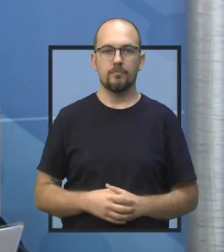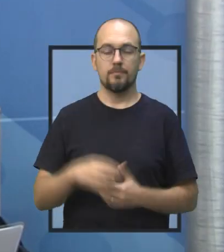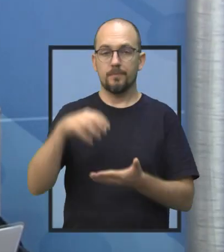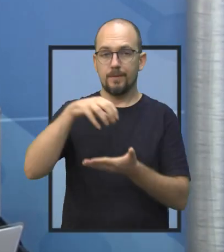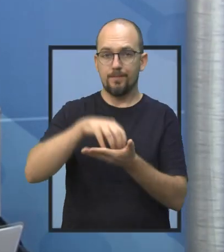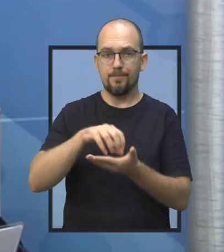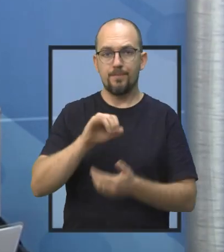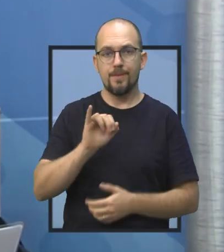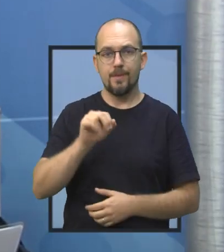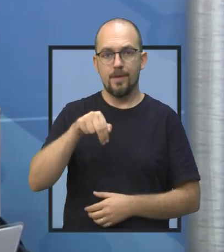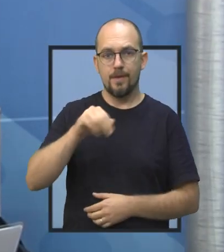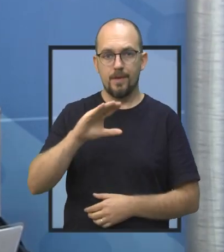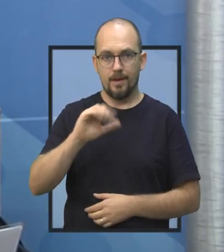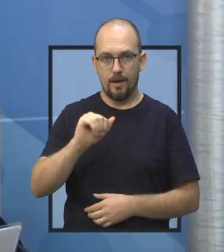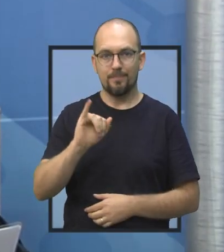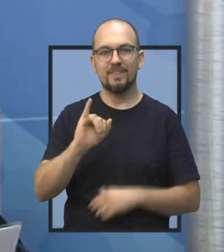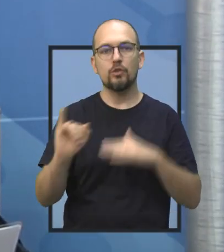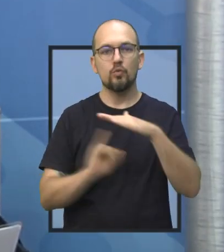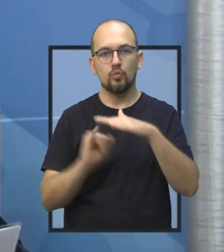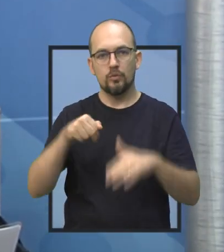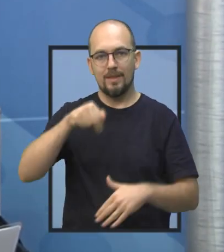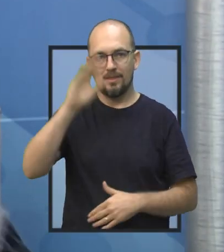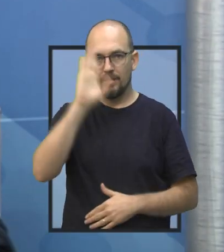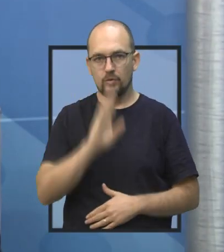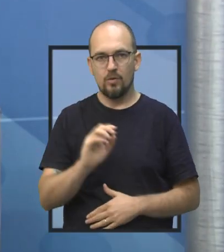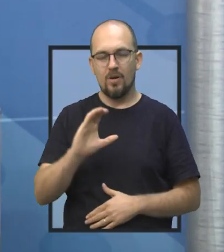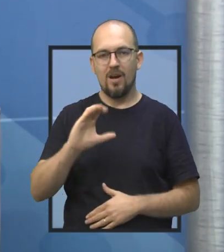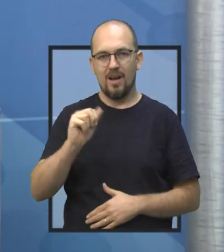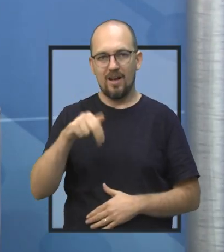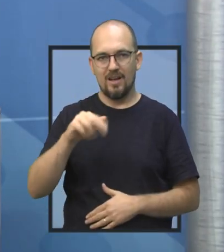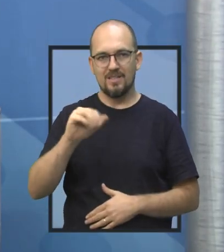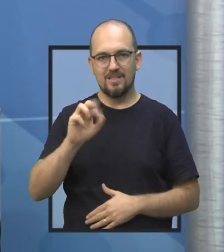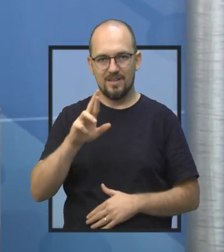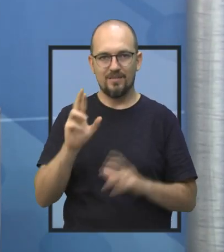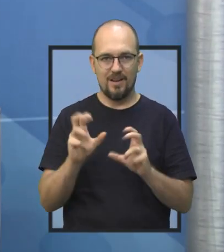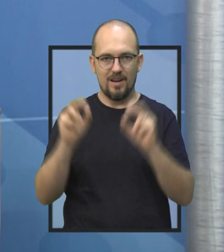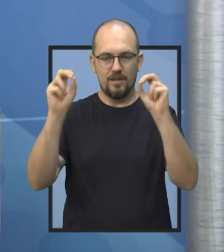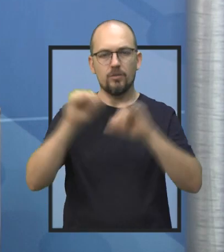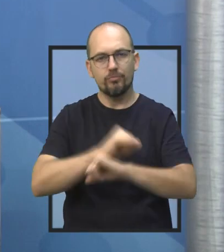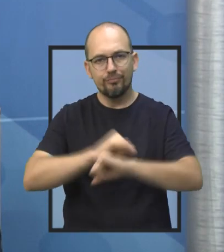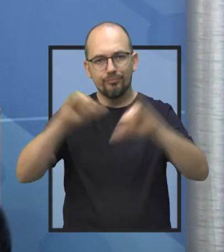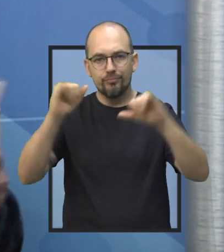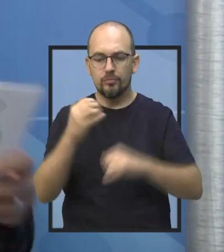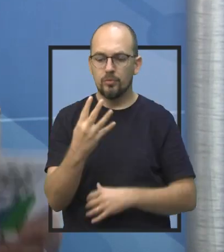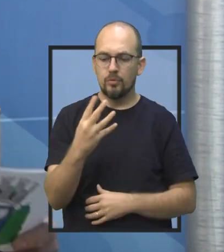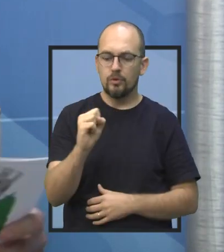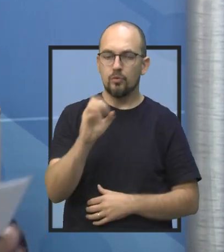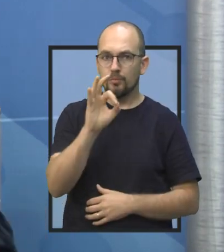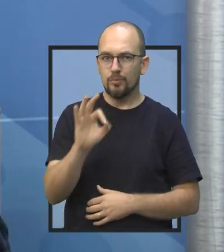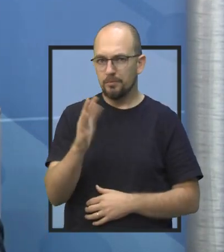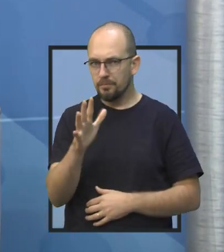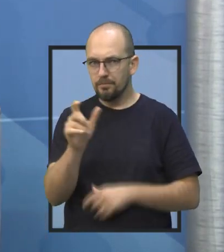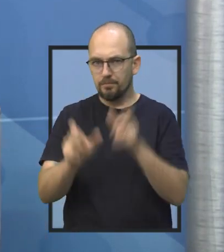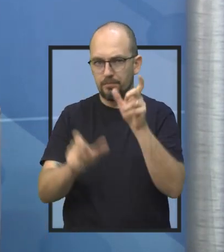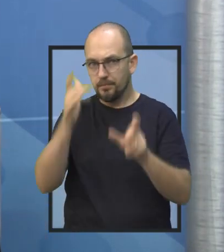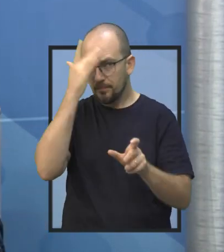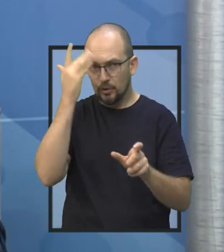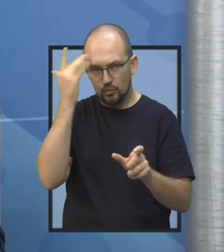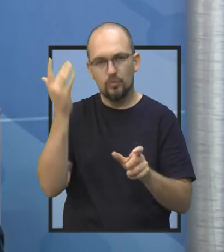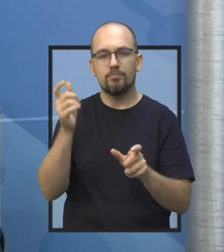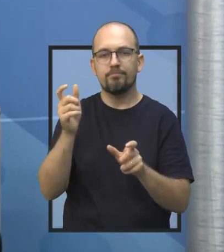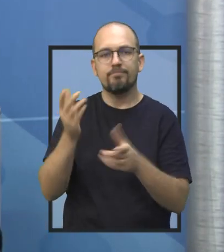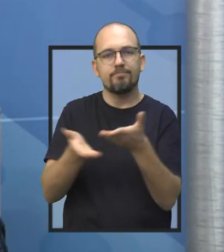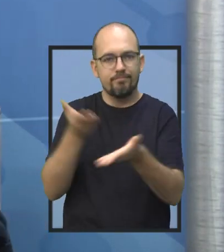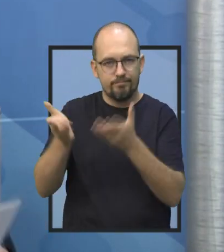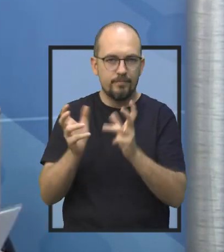De acordo com o INCA, o Instituto Nacional de Câncer, cerca de 48% dos pacientes brasileiros em tratamento de